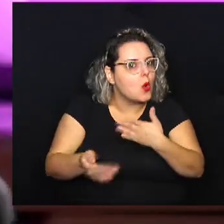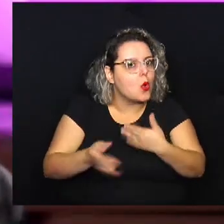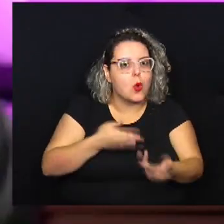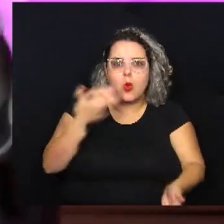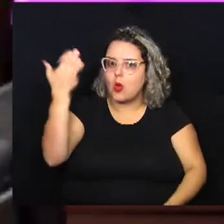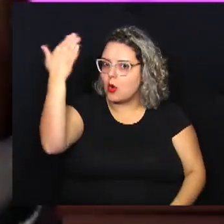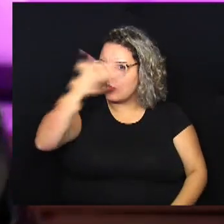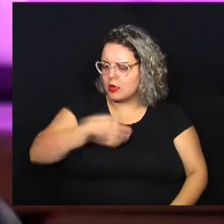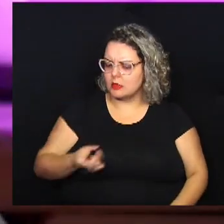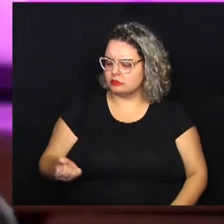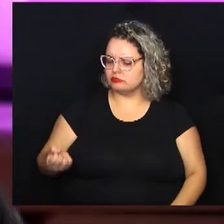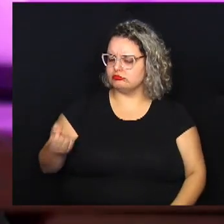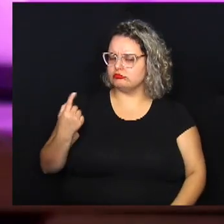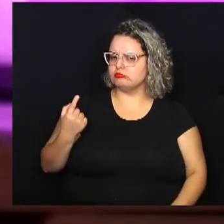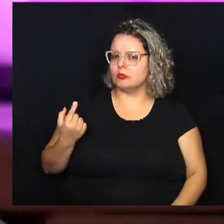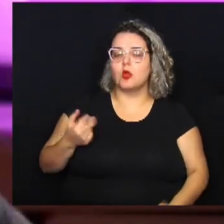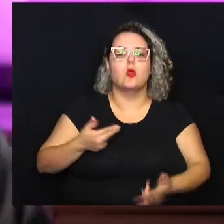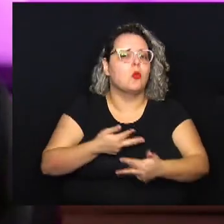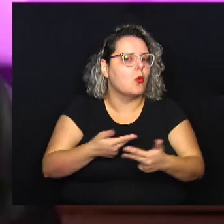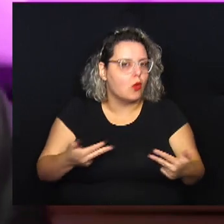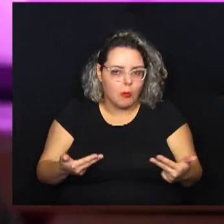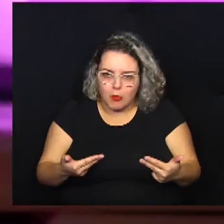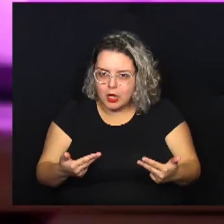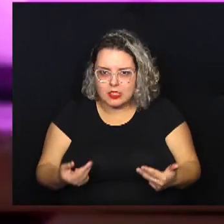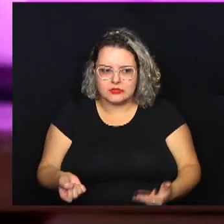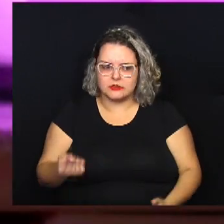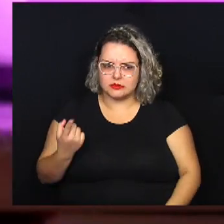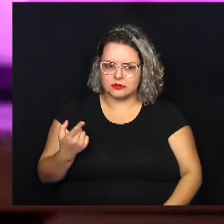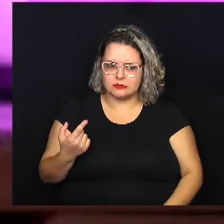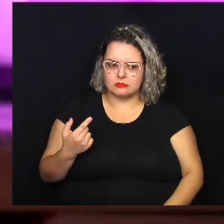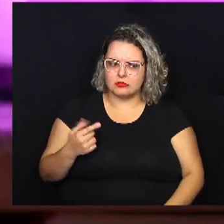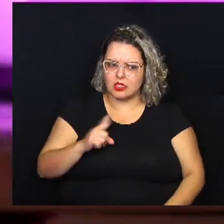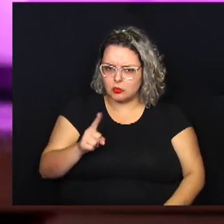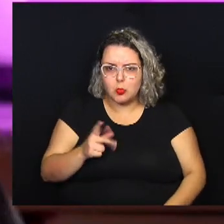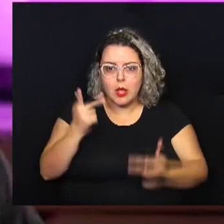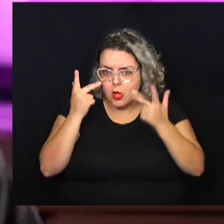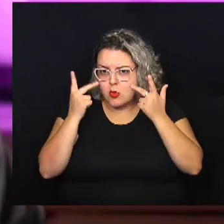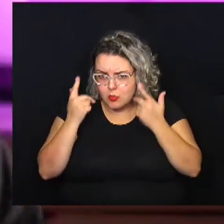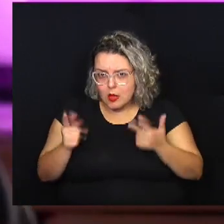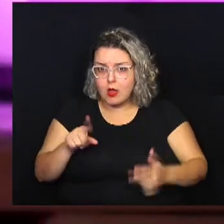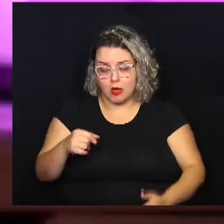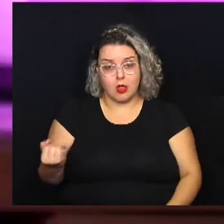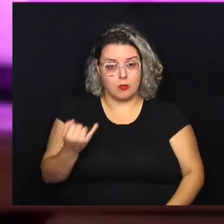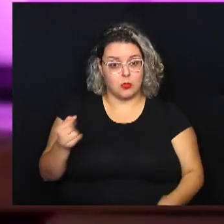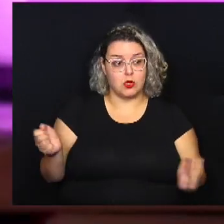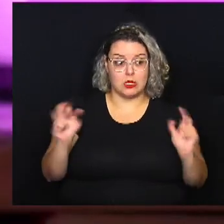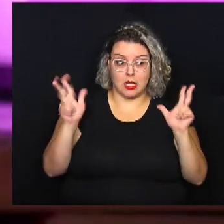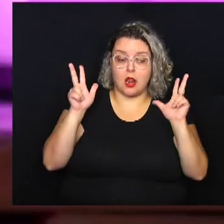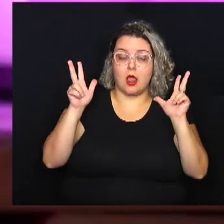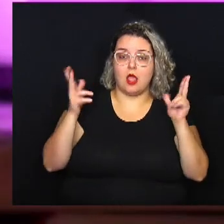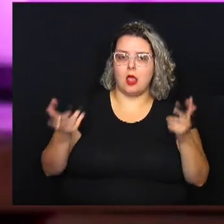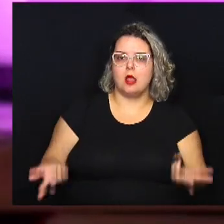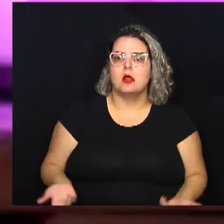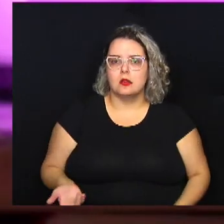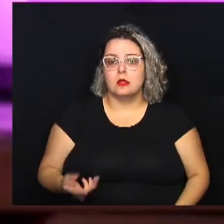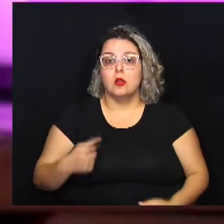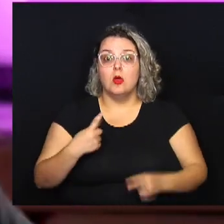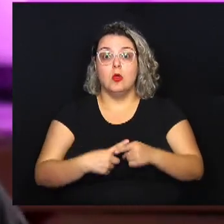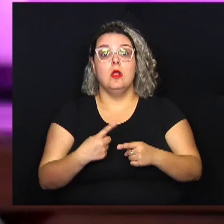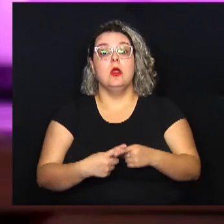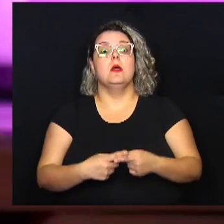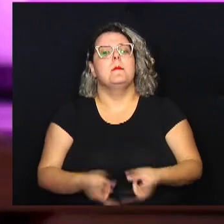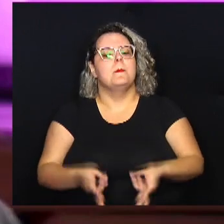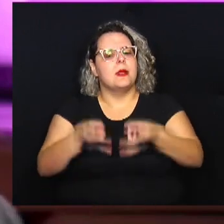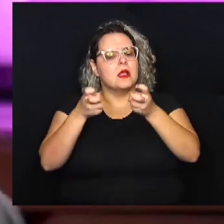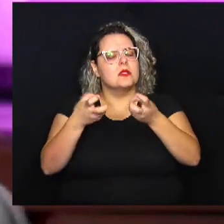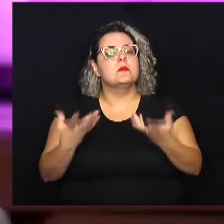atitude estranha, qualquer coisa que vá além do comum. É importante a gente ficar ligado, né, justamente para poder identificar